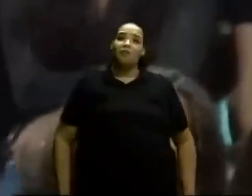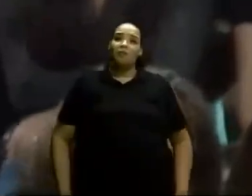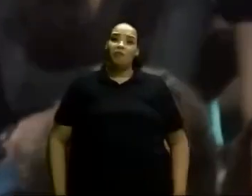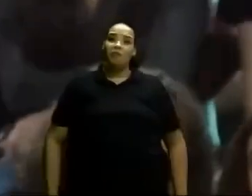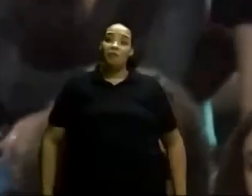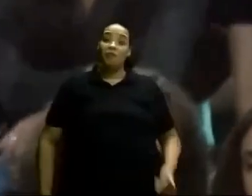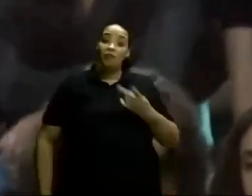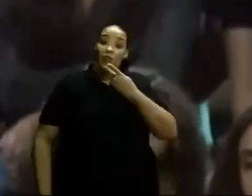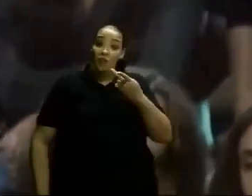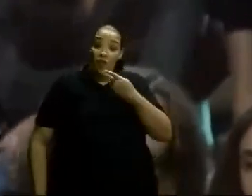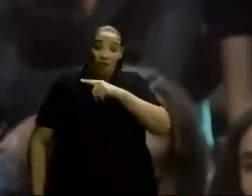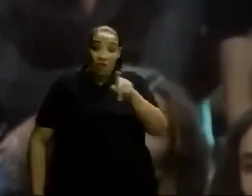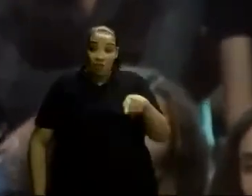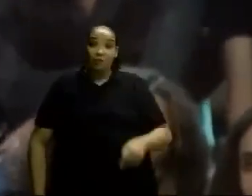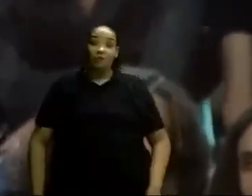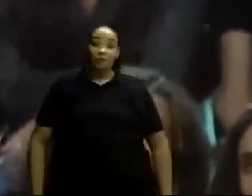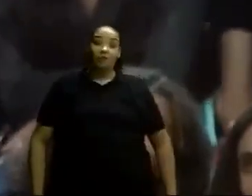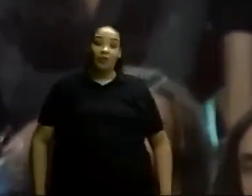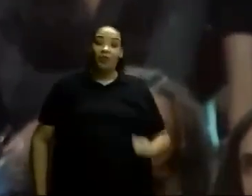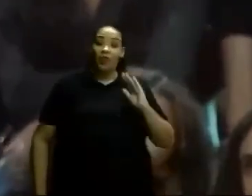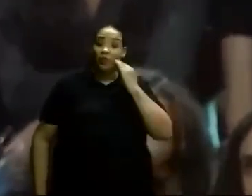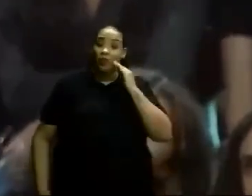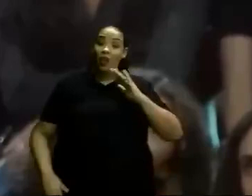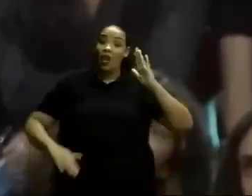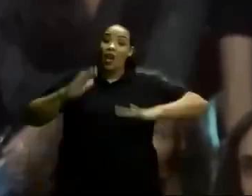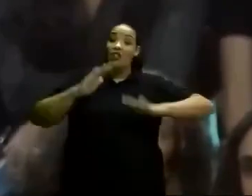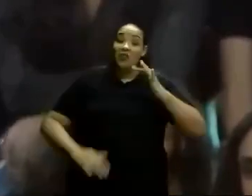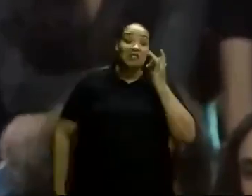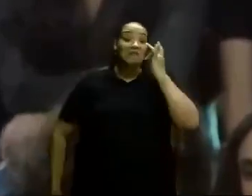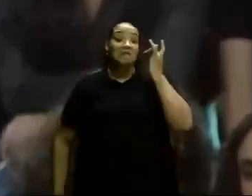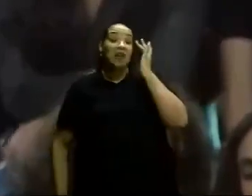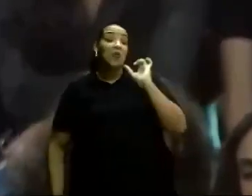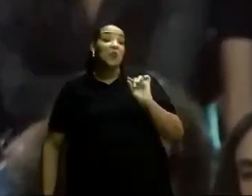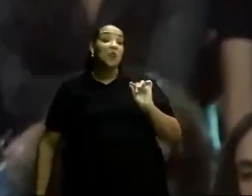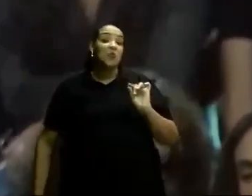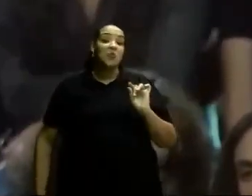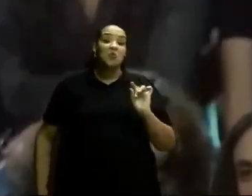Vou falar mais rasgado. Às vezes é mais fácil